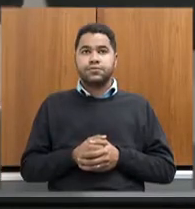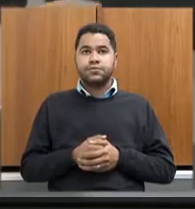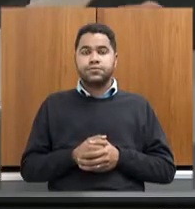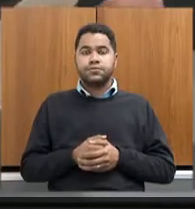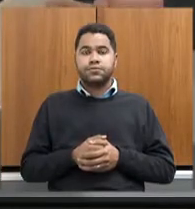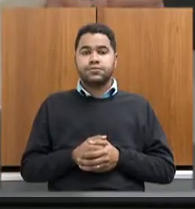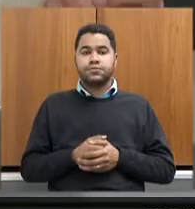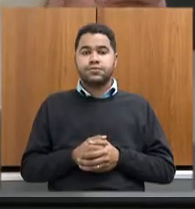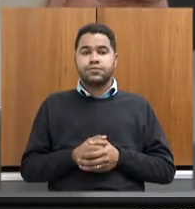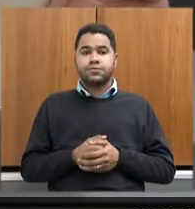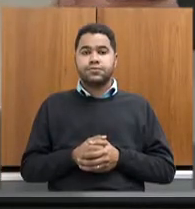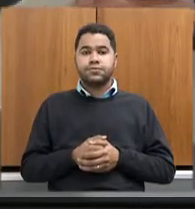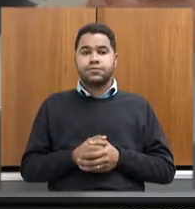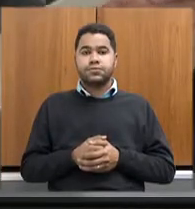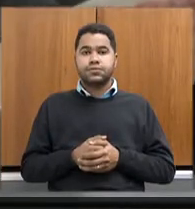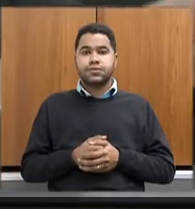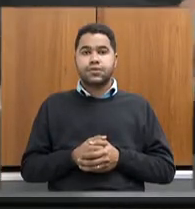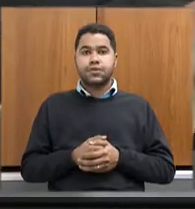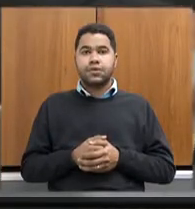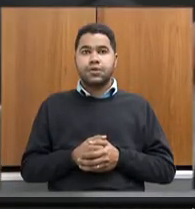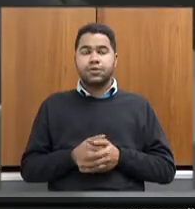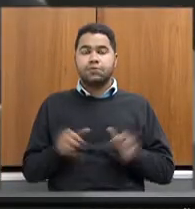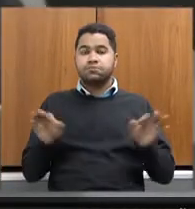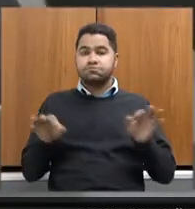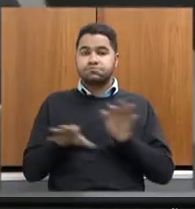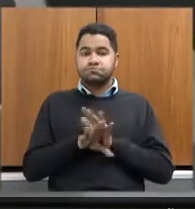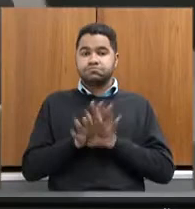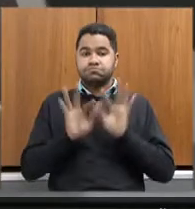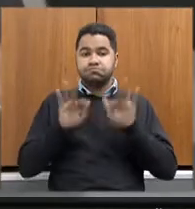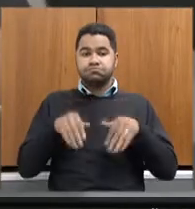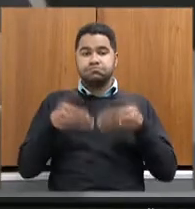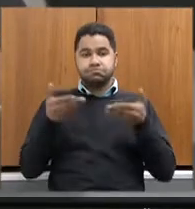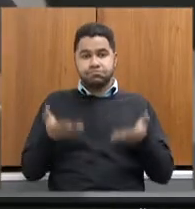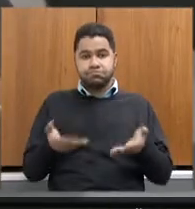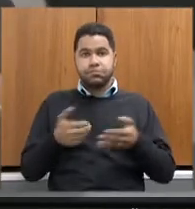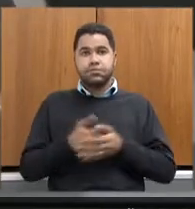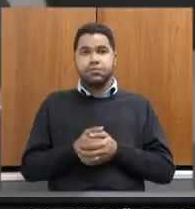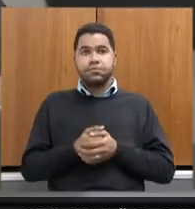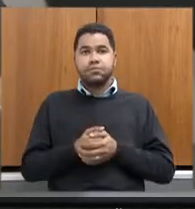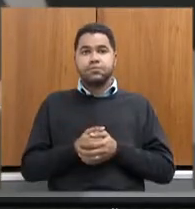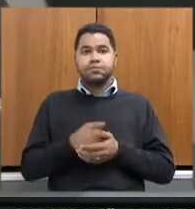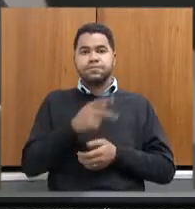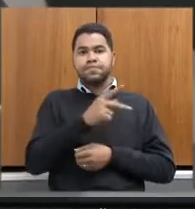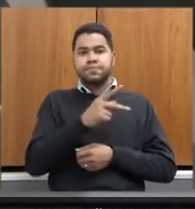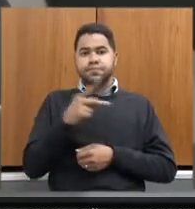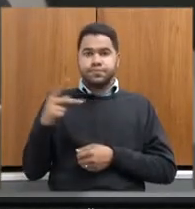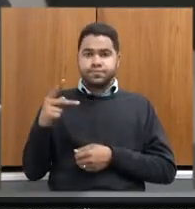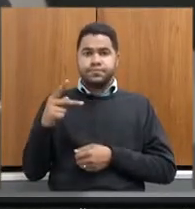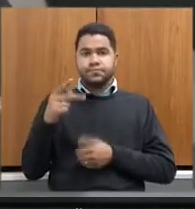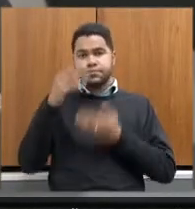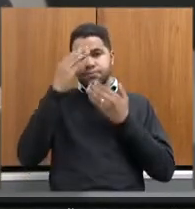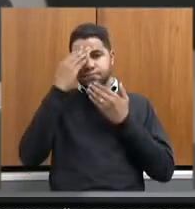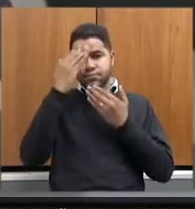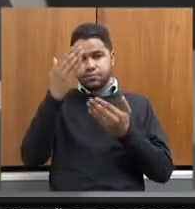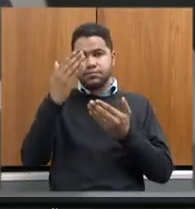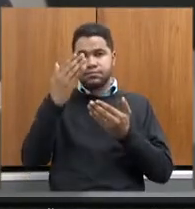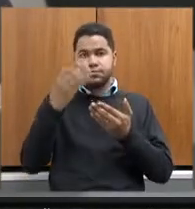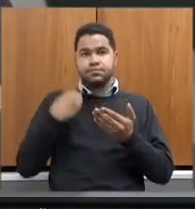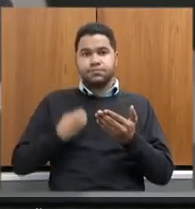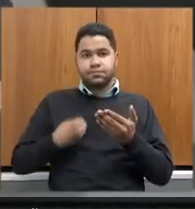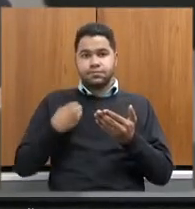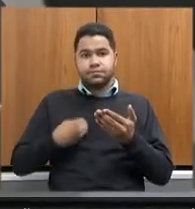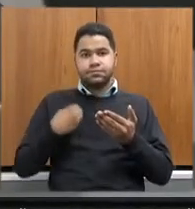E aí é cumprida a finalidade da reunião a presidência agradece a presença